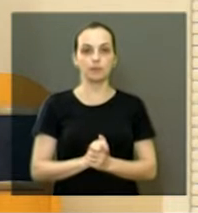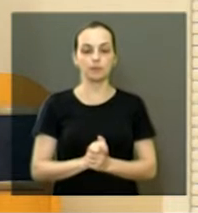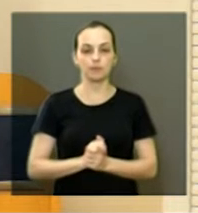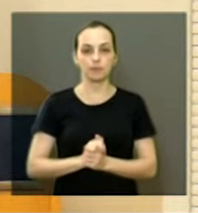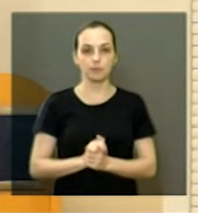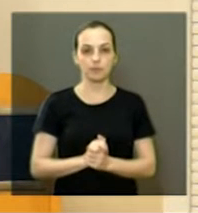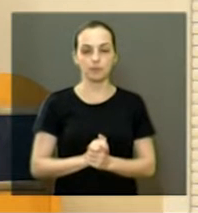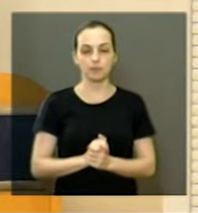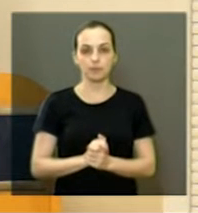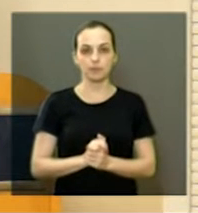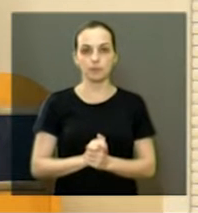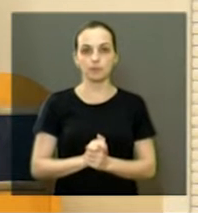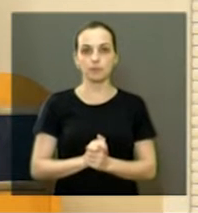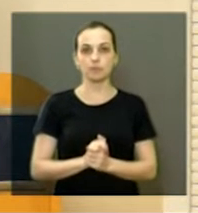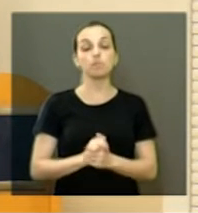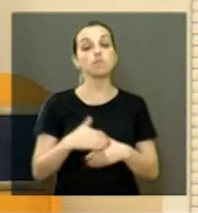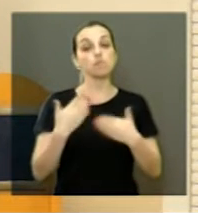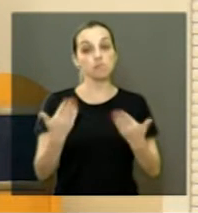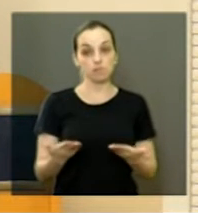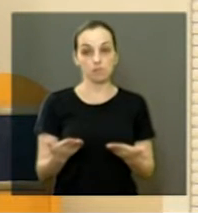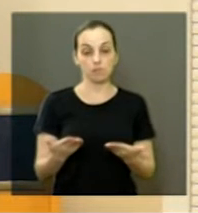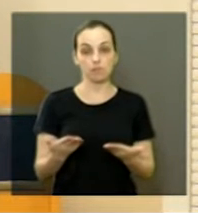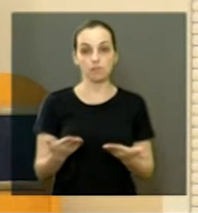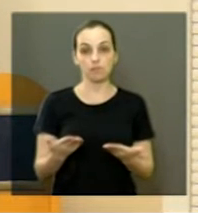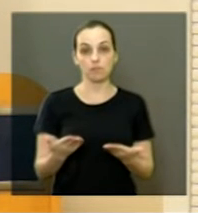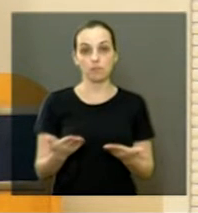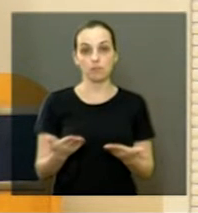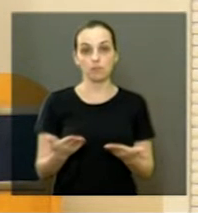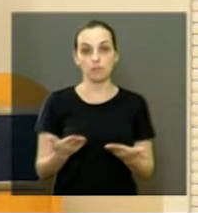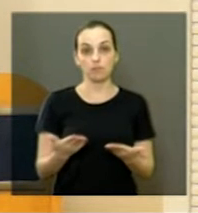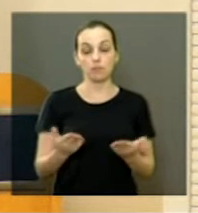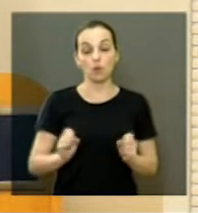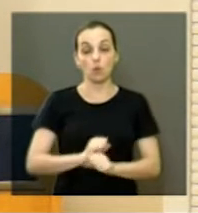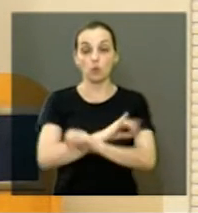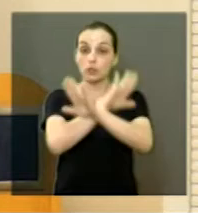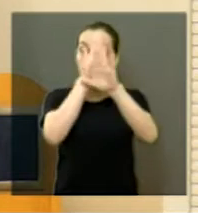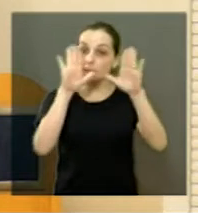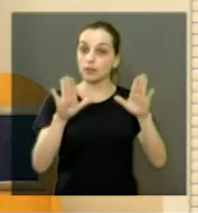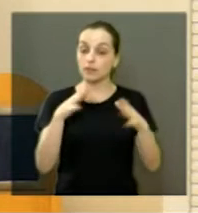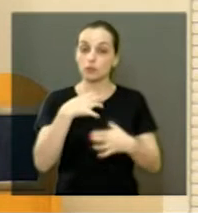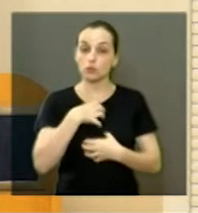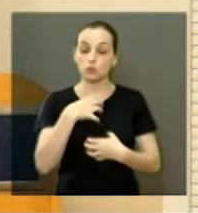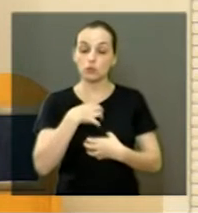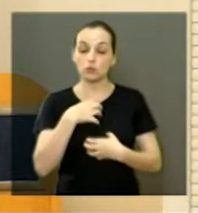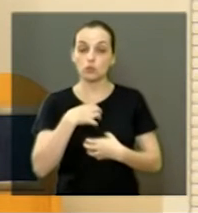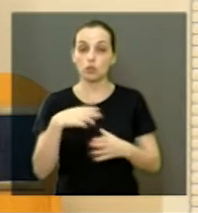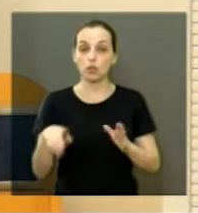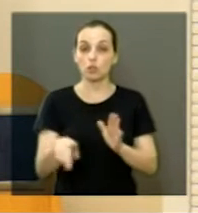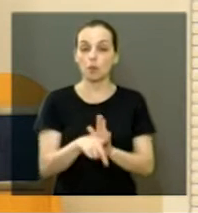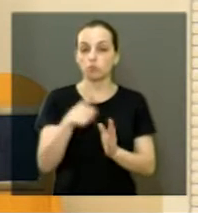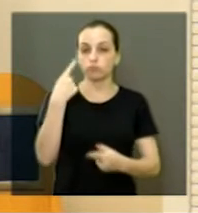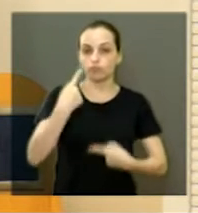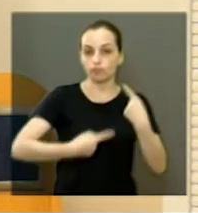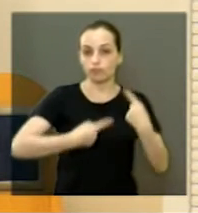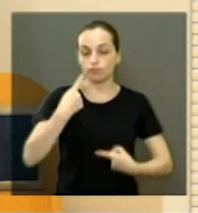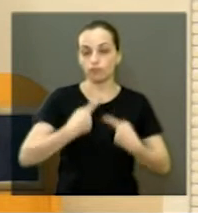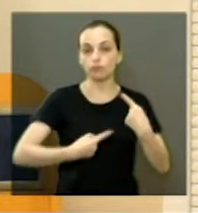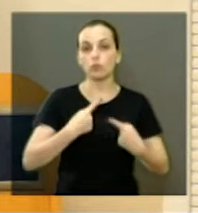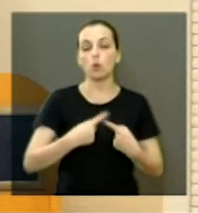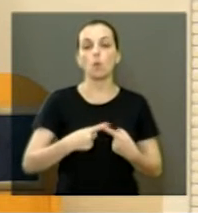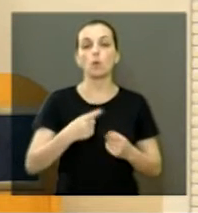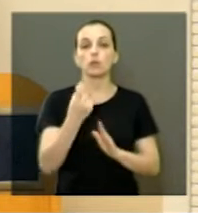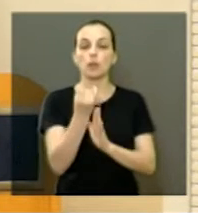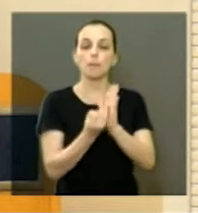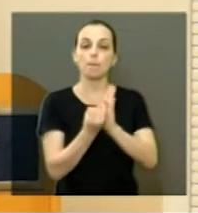camaro então é eu que está bem claro sobre essa situação que nós estamos debatendo no iptu